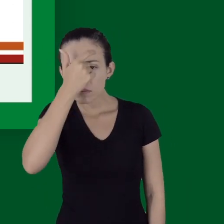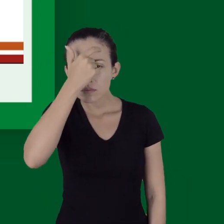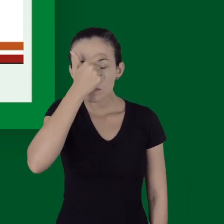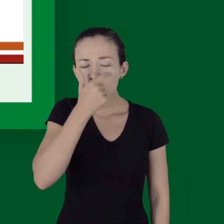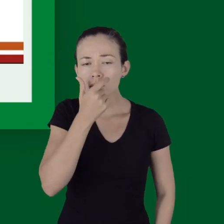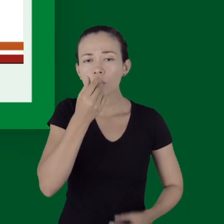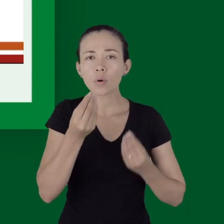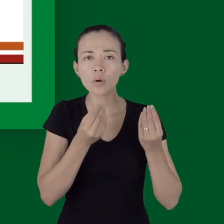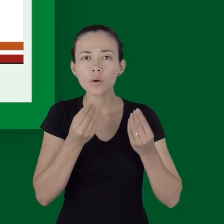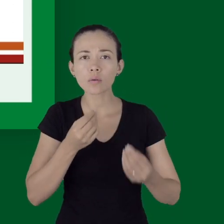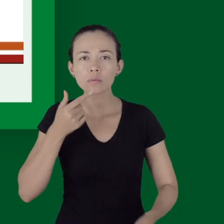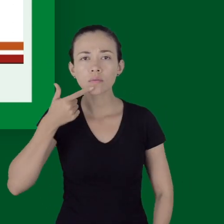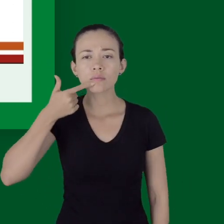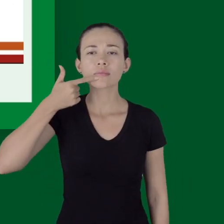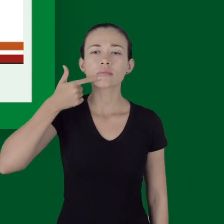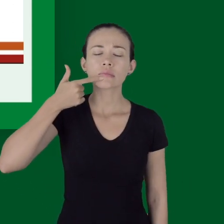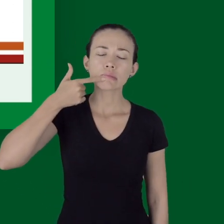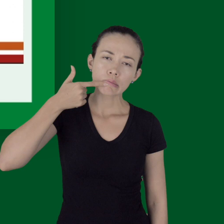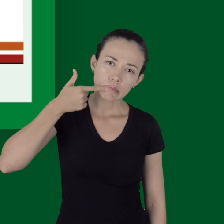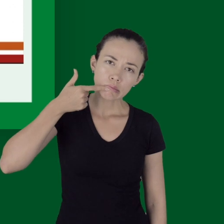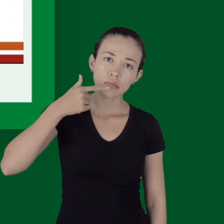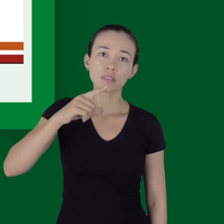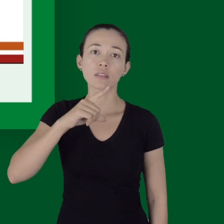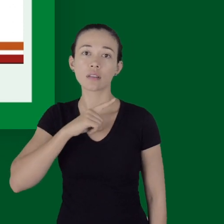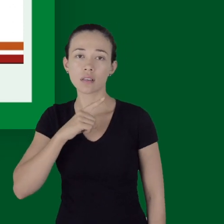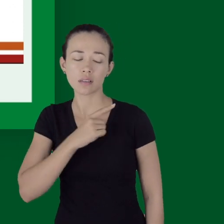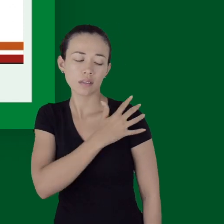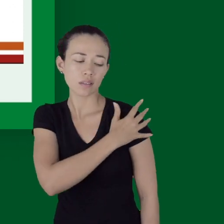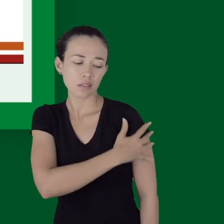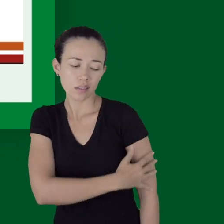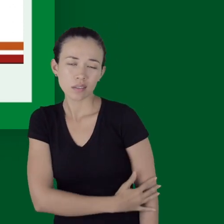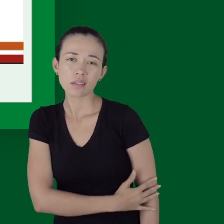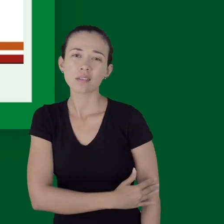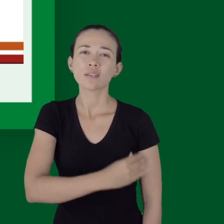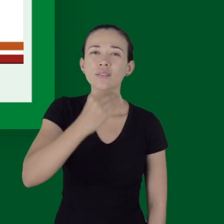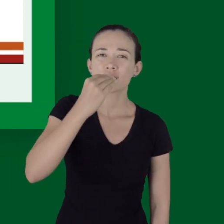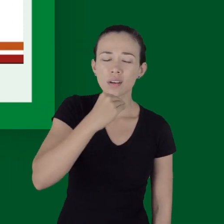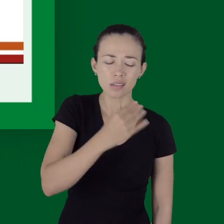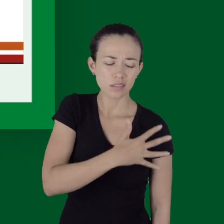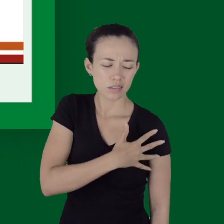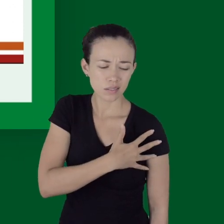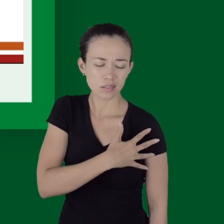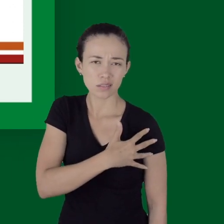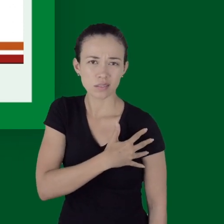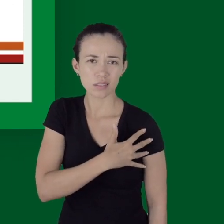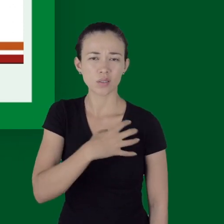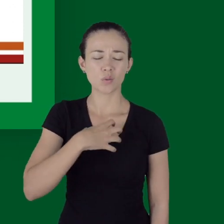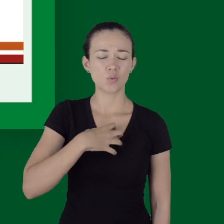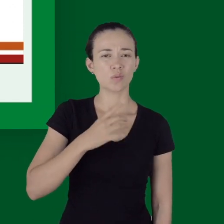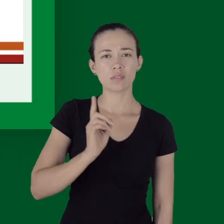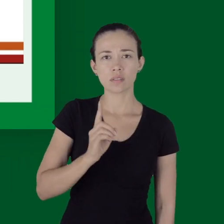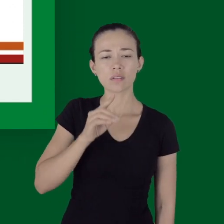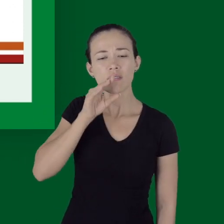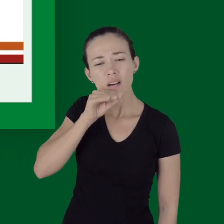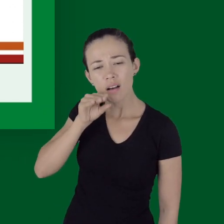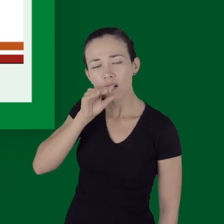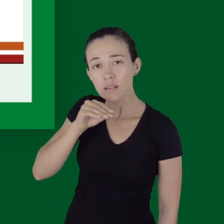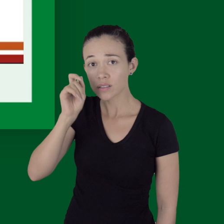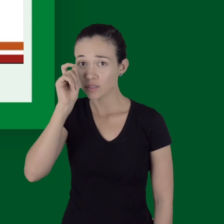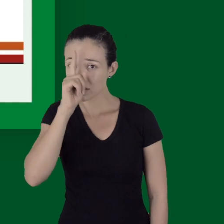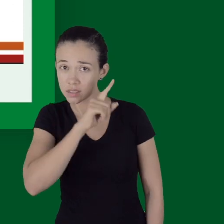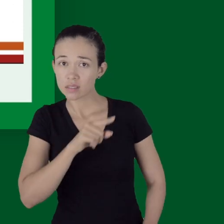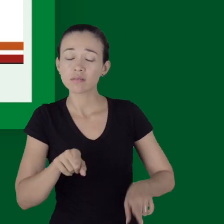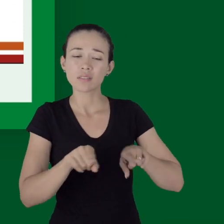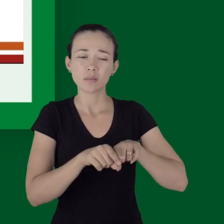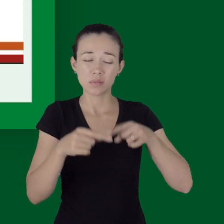muscular de um lado do corpo, dificuldade recente de articular as falas, cefaleia súbita de grande intensidade, de causa